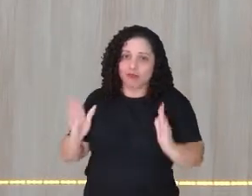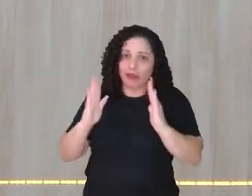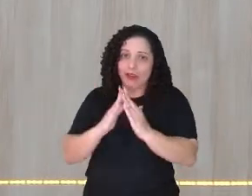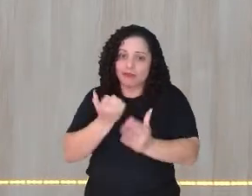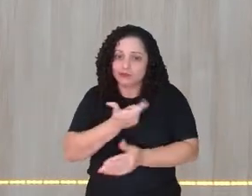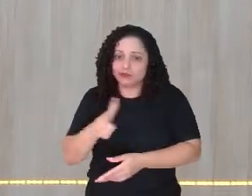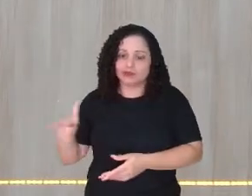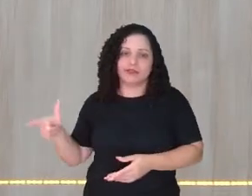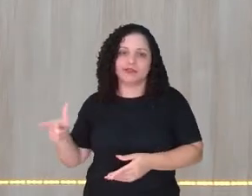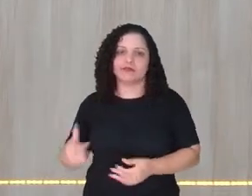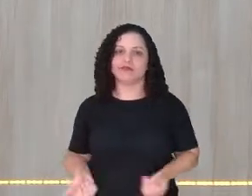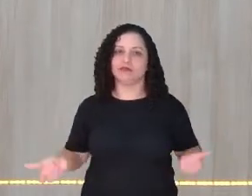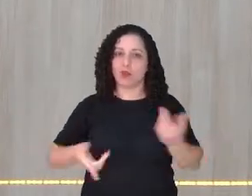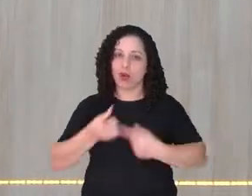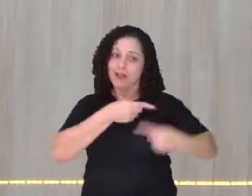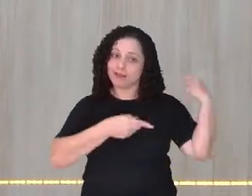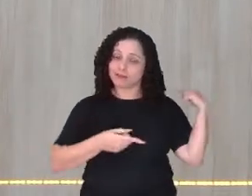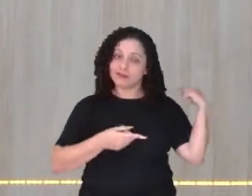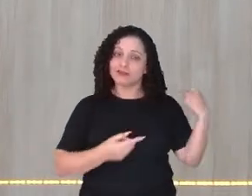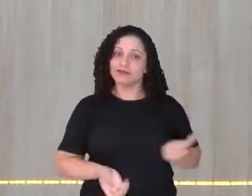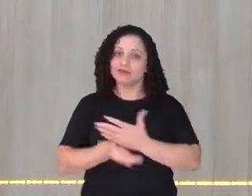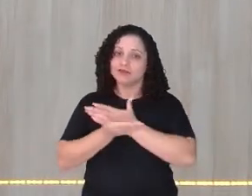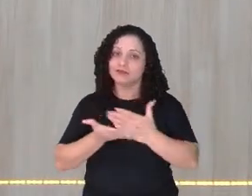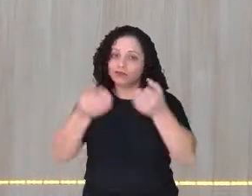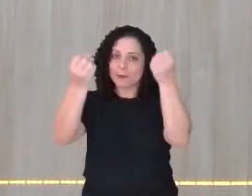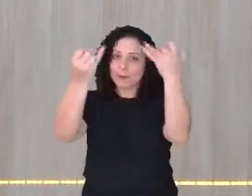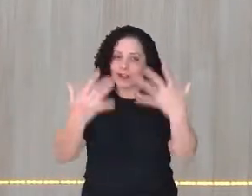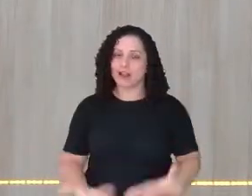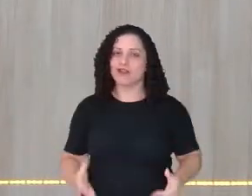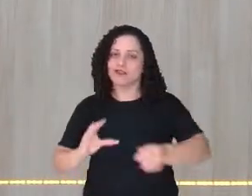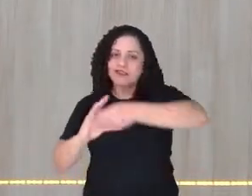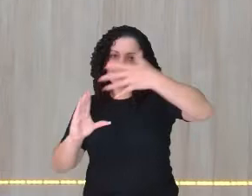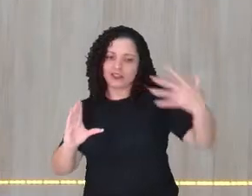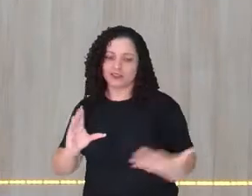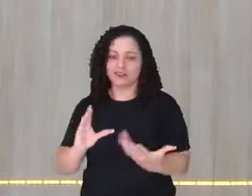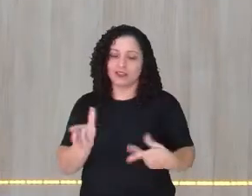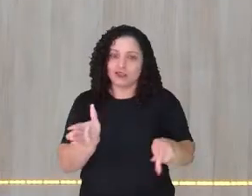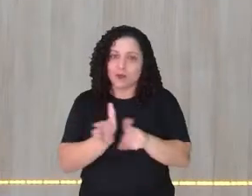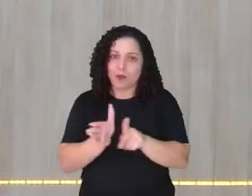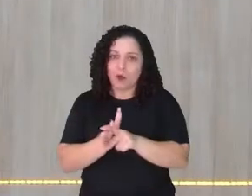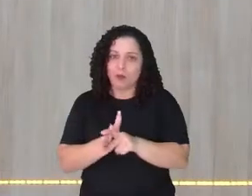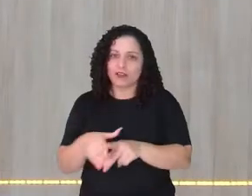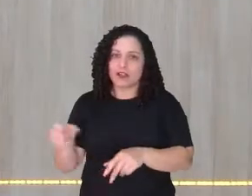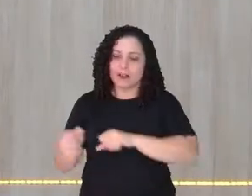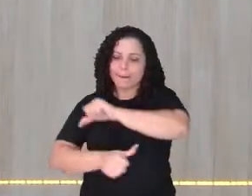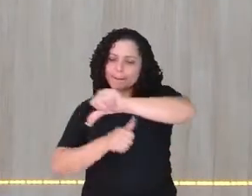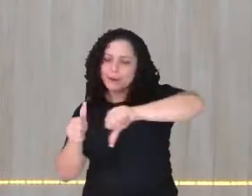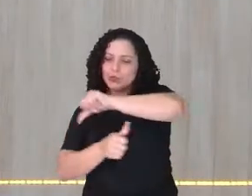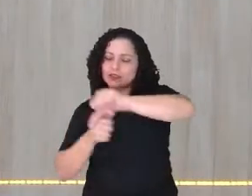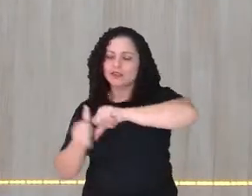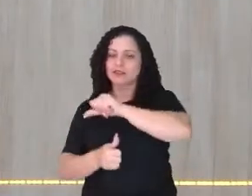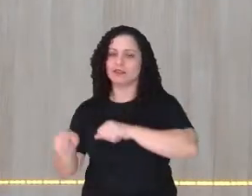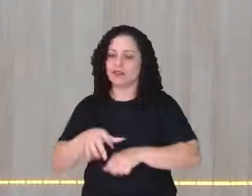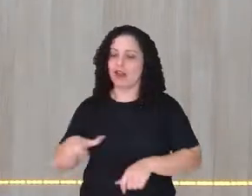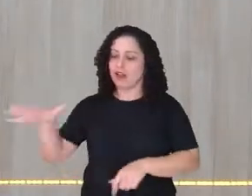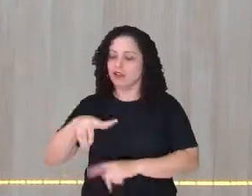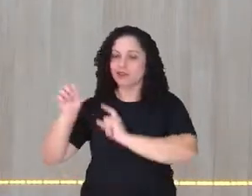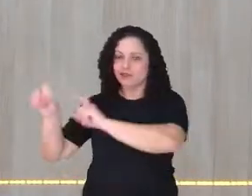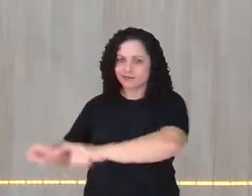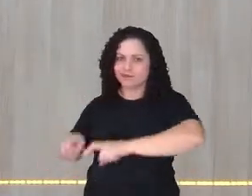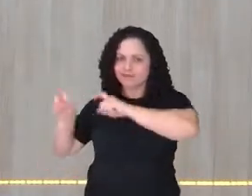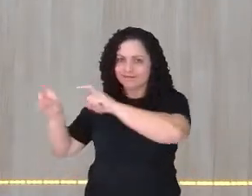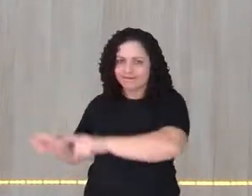gente deu início, né, aos aspectos gerais da questão da reforma agrária, né? A gente entendeu,